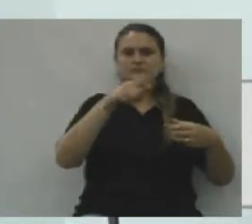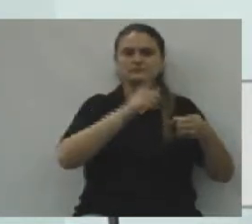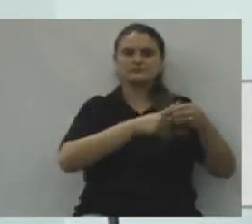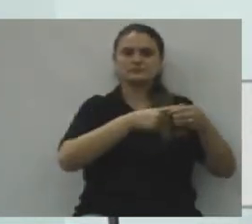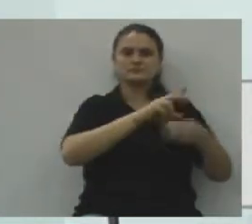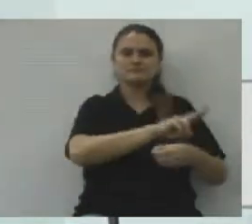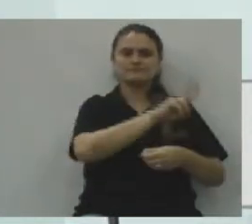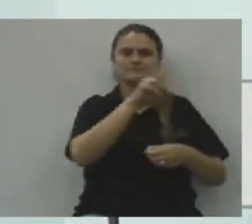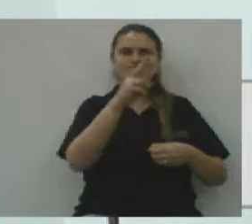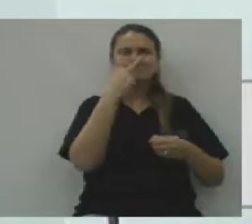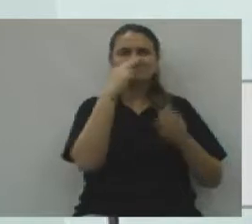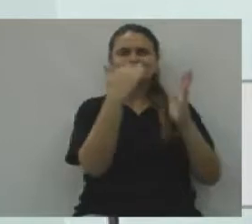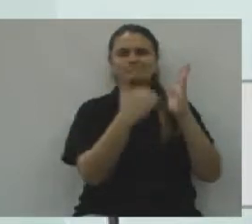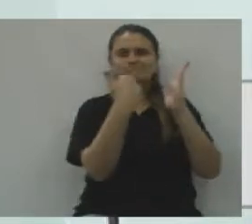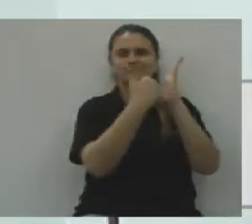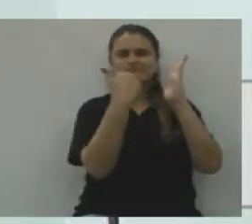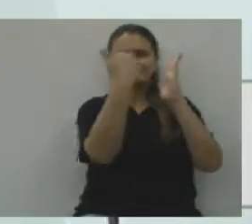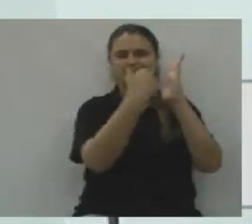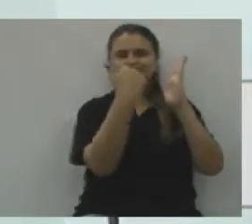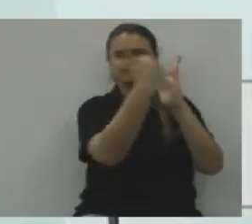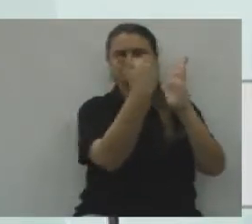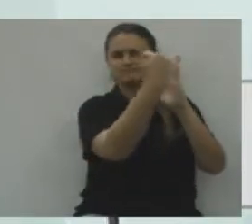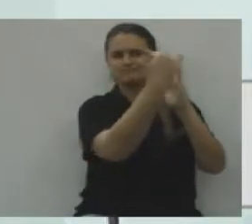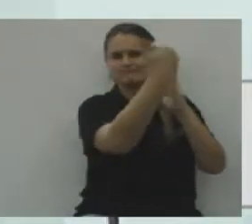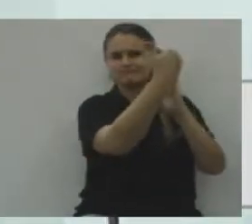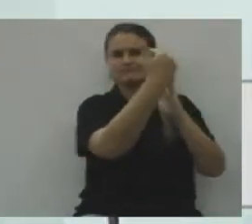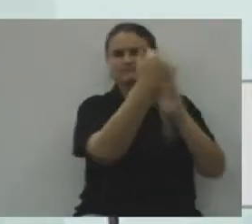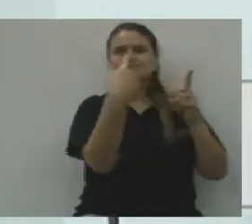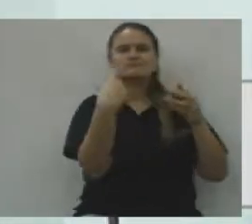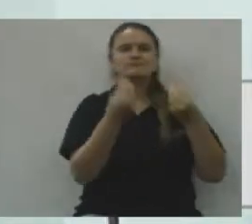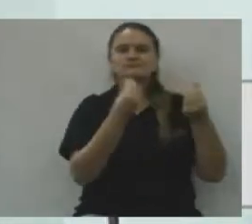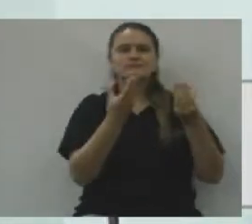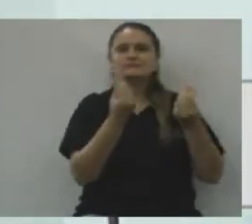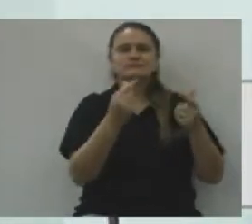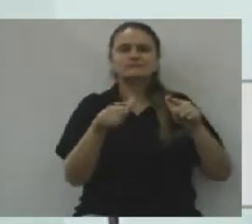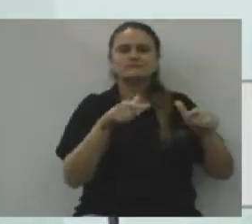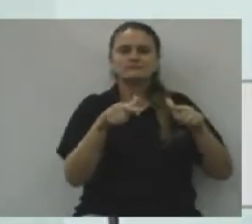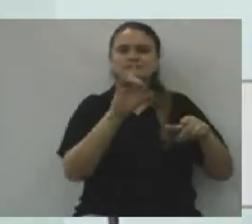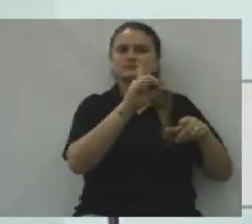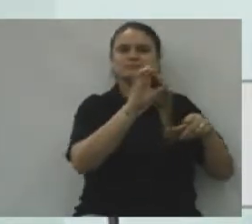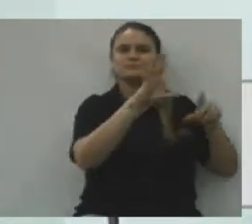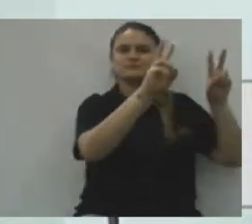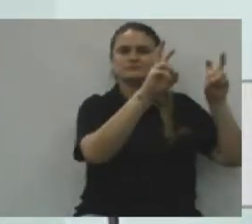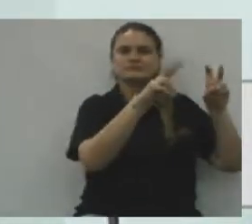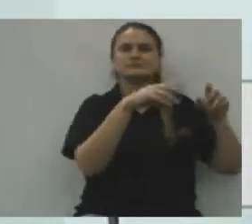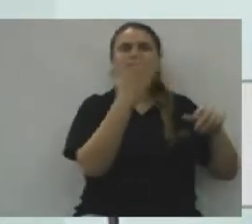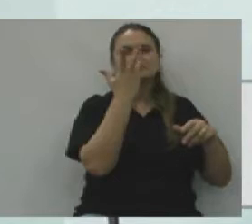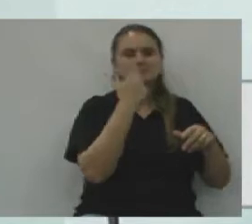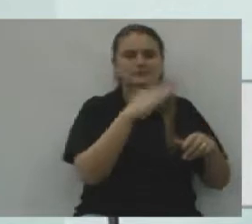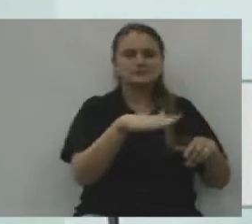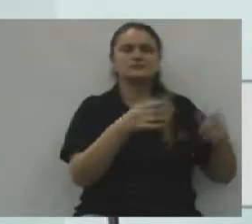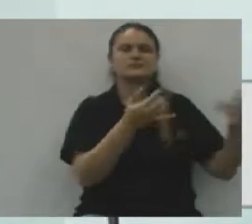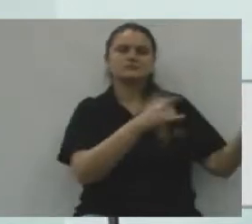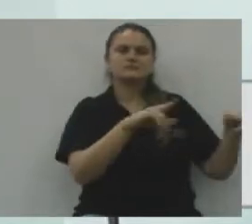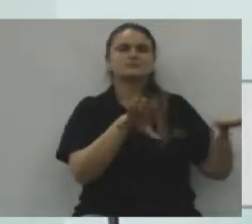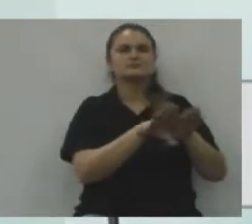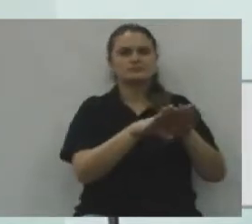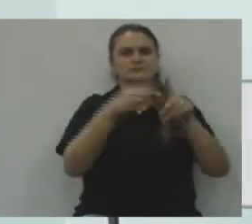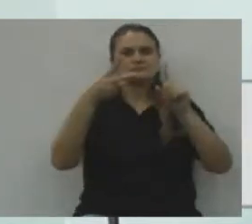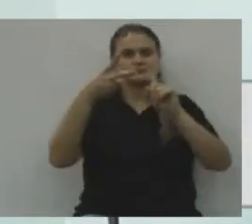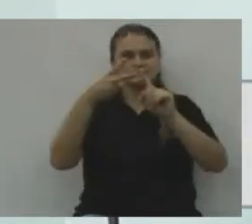uma acumulação de atribuições. No nossa situação, além da infância e juventude, é atendida também a área da família,